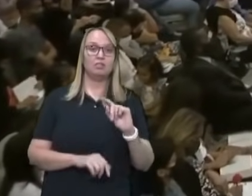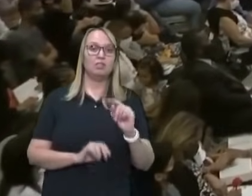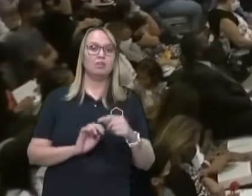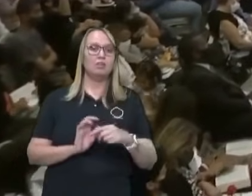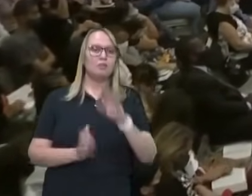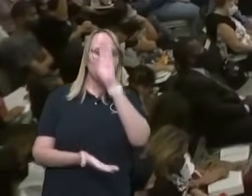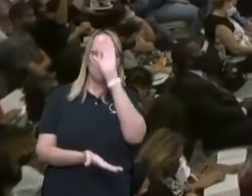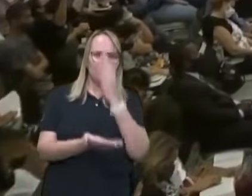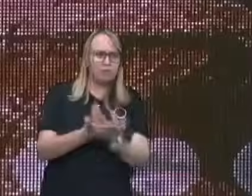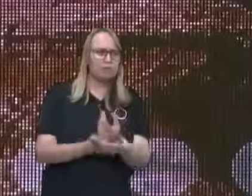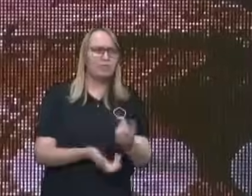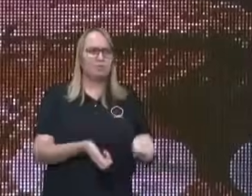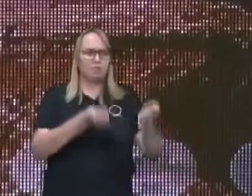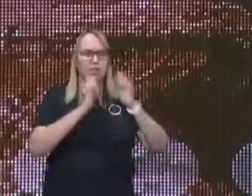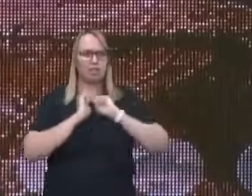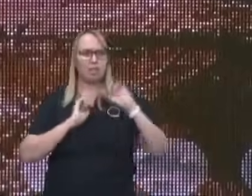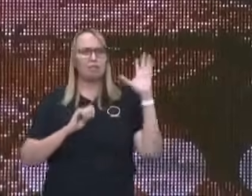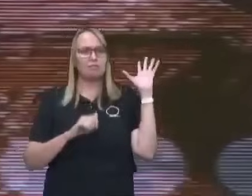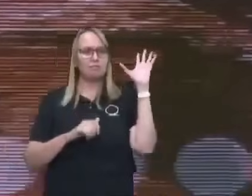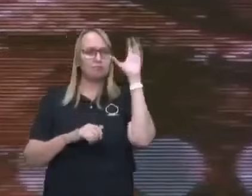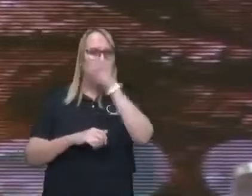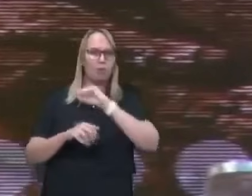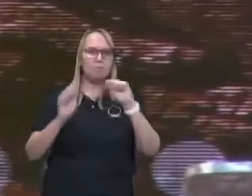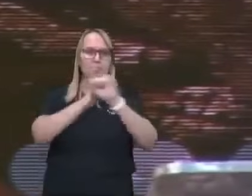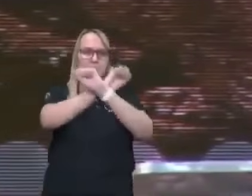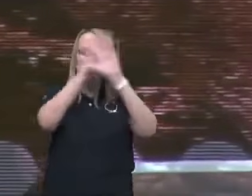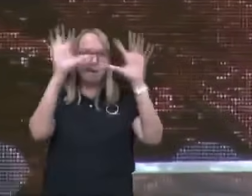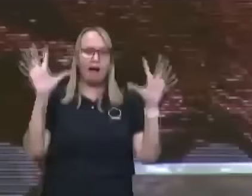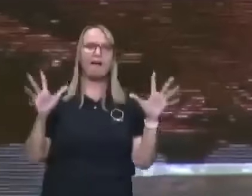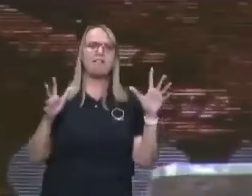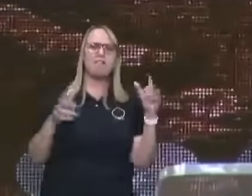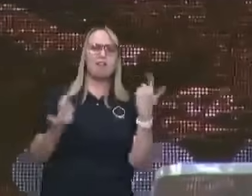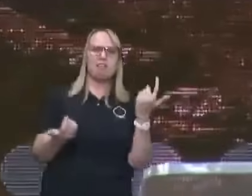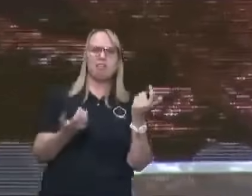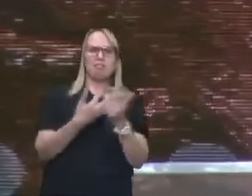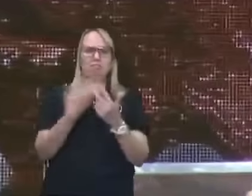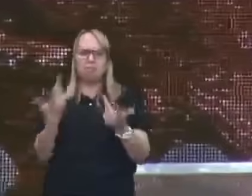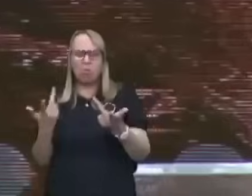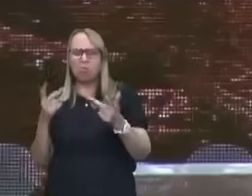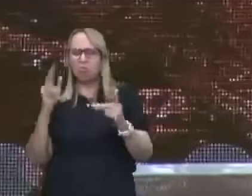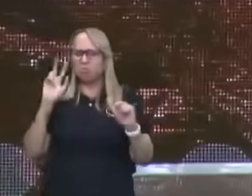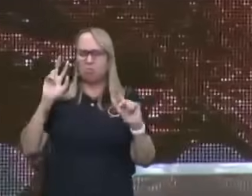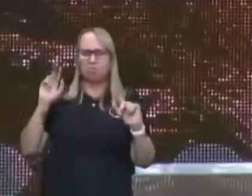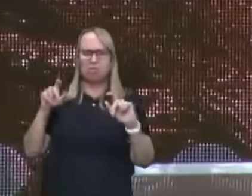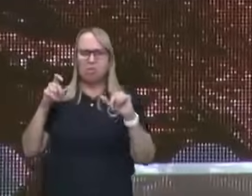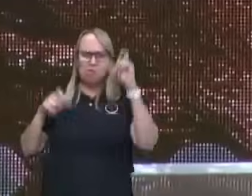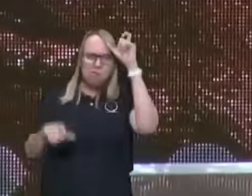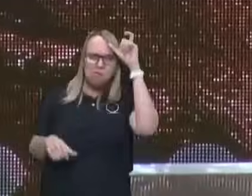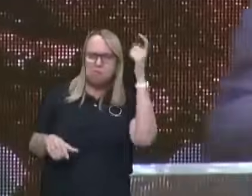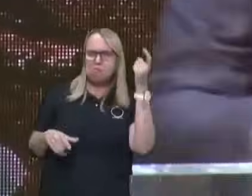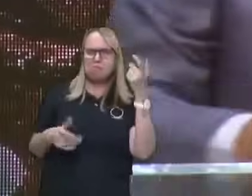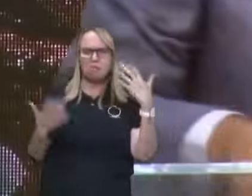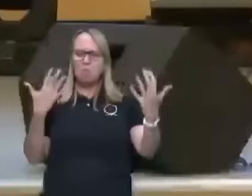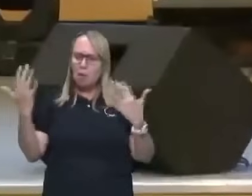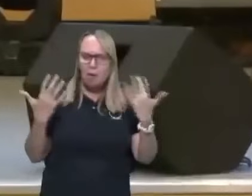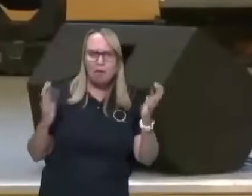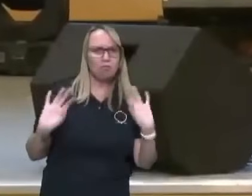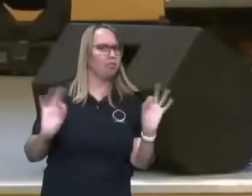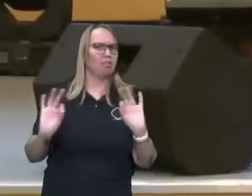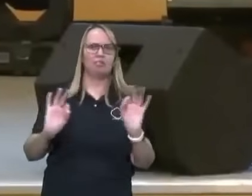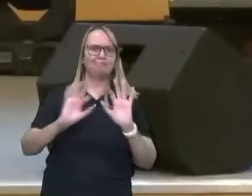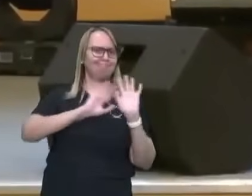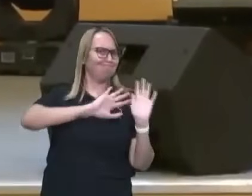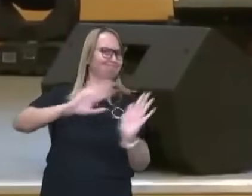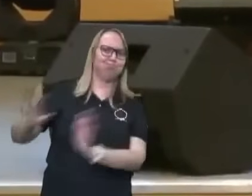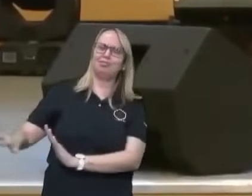ficarão confundidos. O que, que é isso? É do diabo? O que, que é do homem? O que, que é isso? Eu pequei? Não, não. Essa confusão você não vai ter,